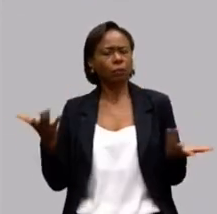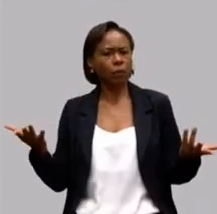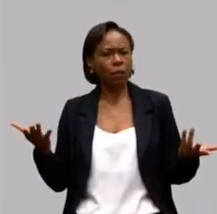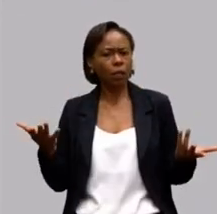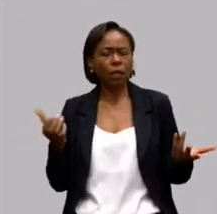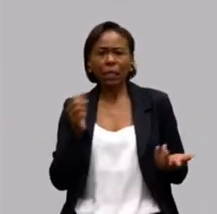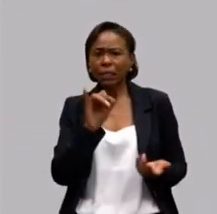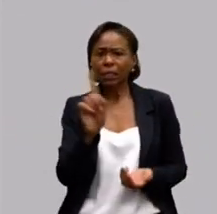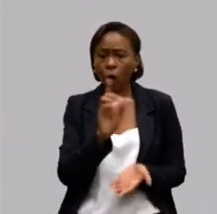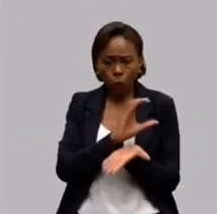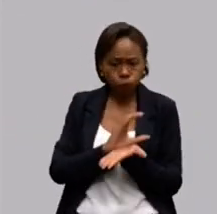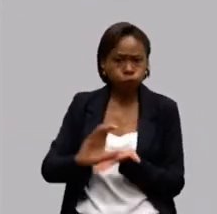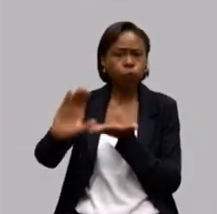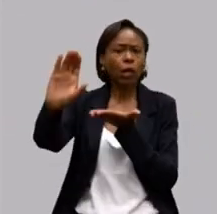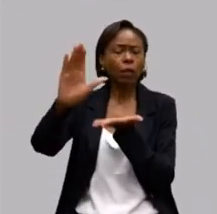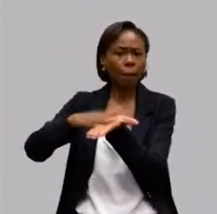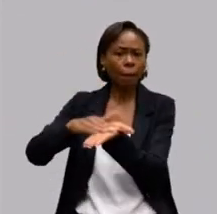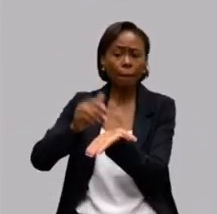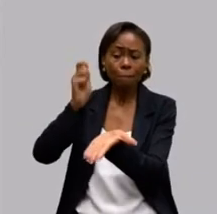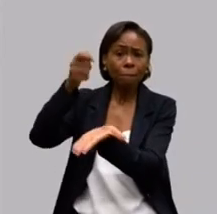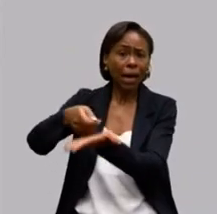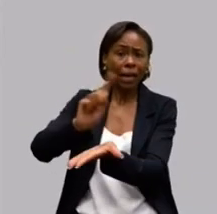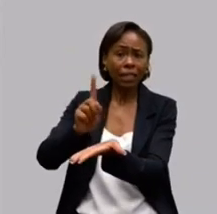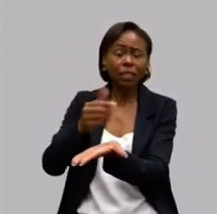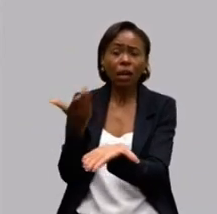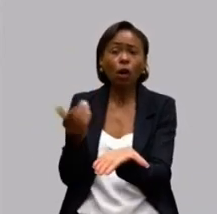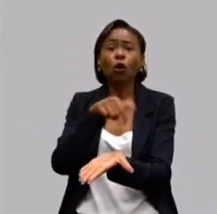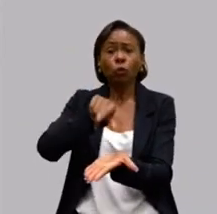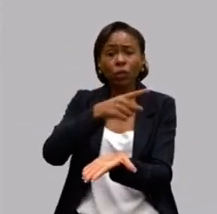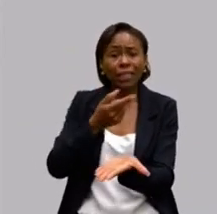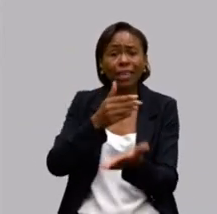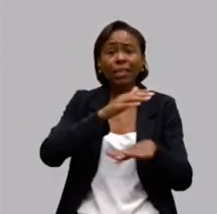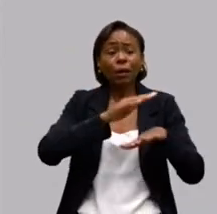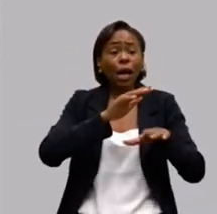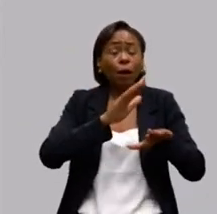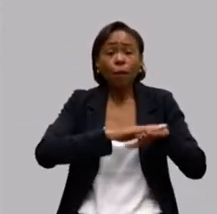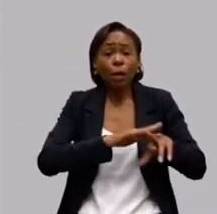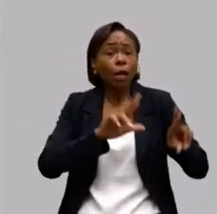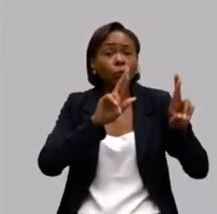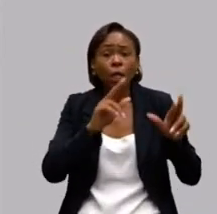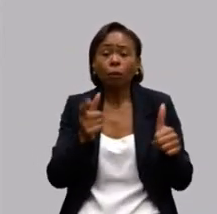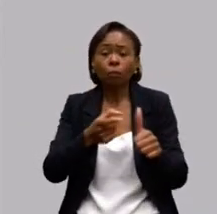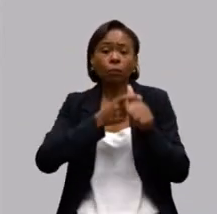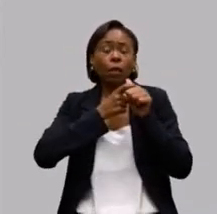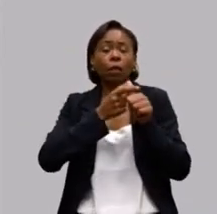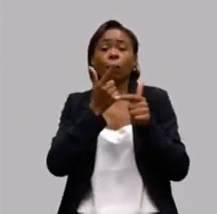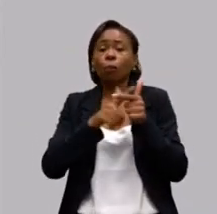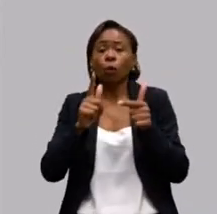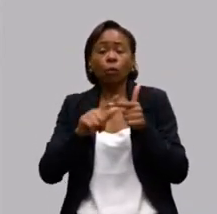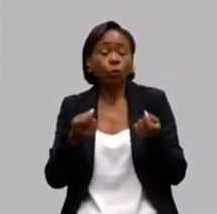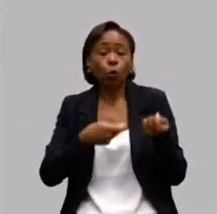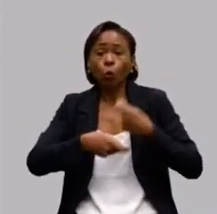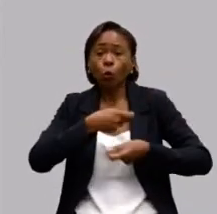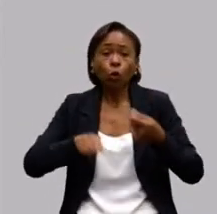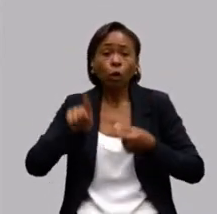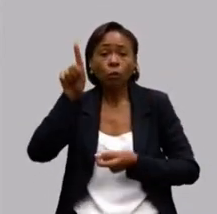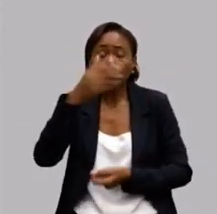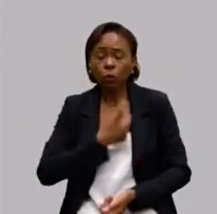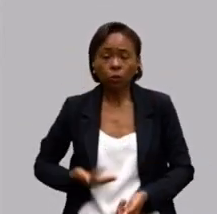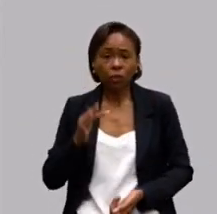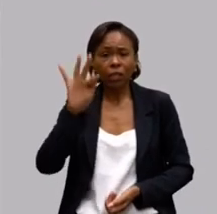ressarcida daquilo que perdeu, vocês vão criar um problema econômico para a União. Tinha até ministro, teve até ministro da Fazenda dizendo: vocês vão